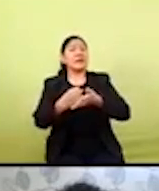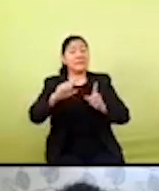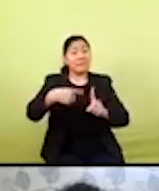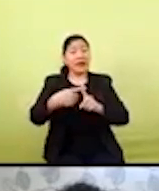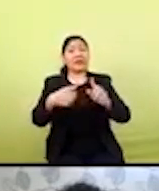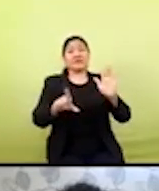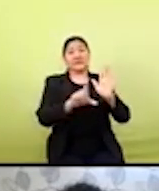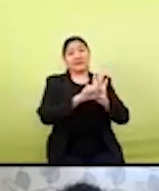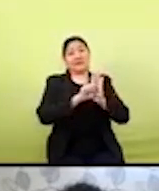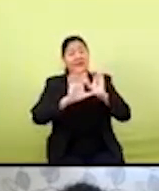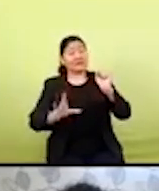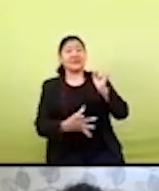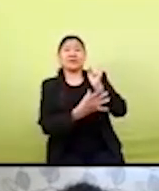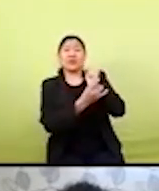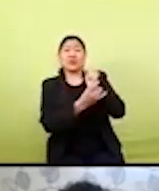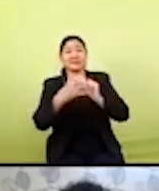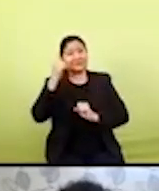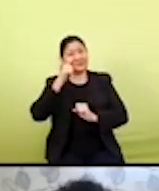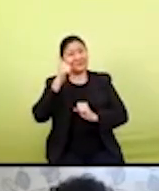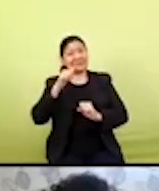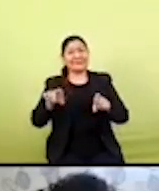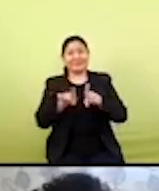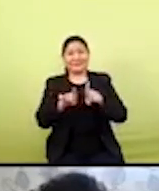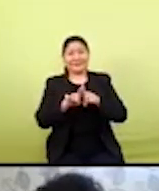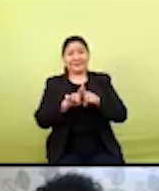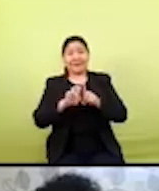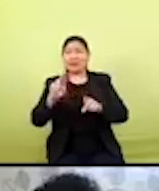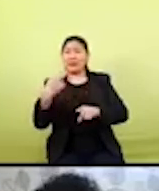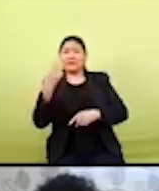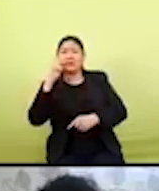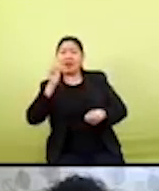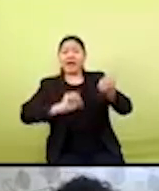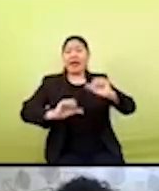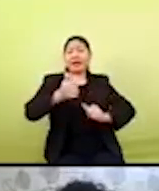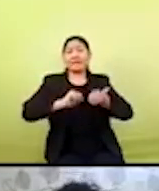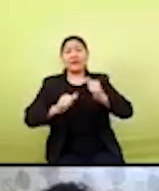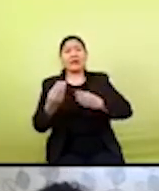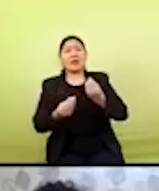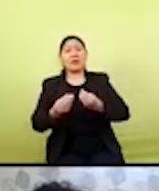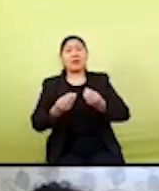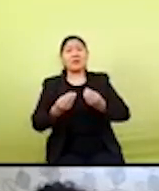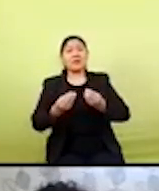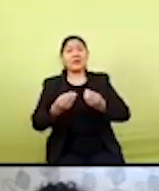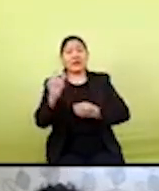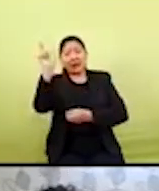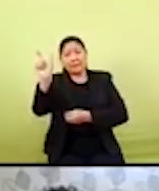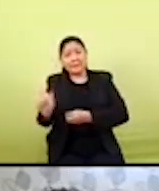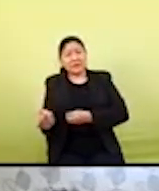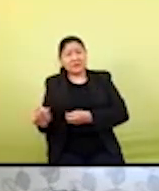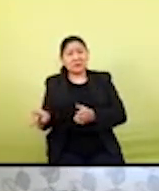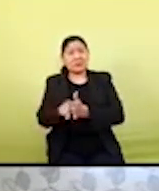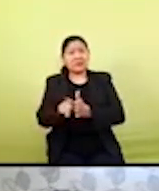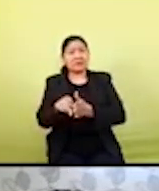esse problema que, se a gente for analisar de uma forma humanista, né, a gente